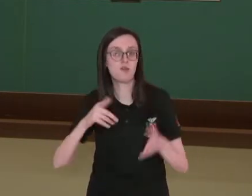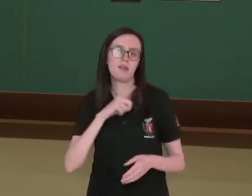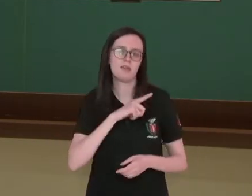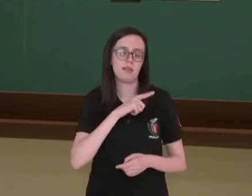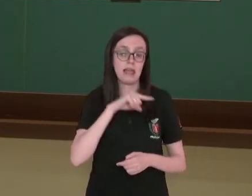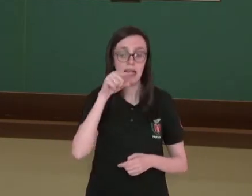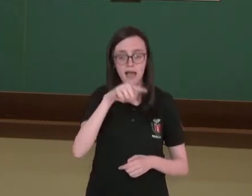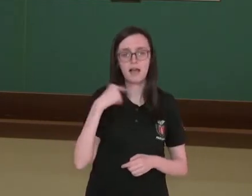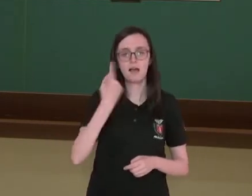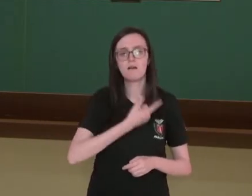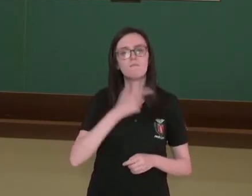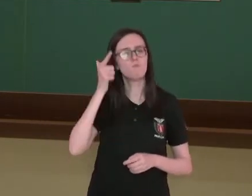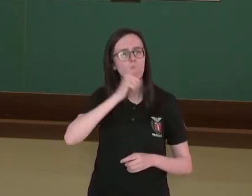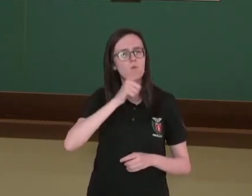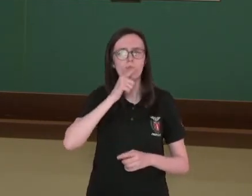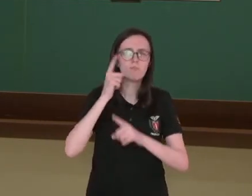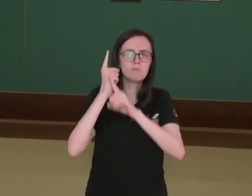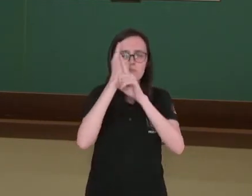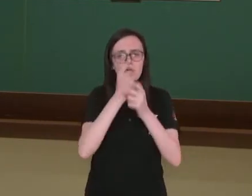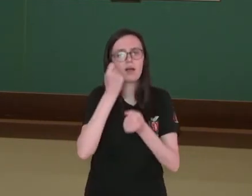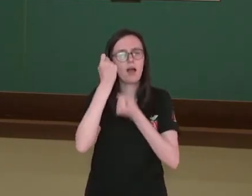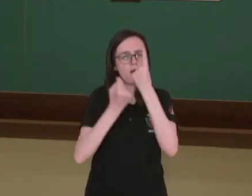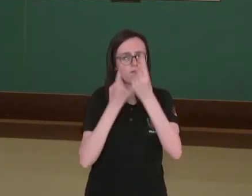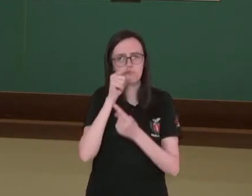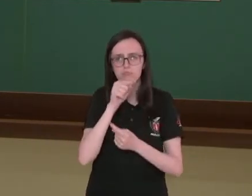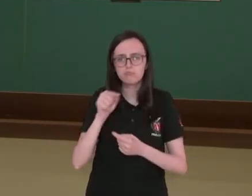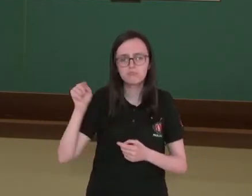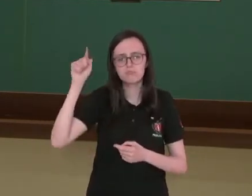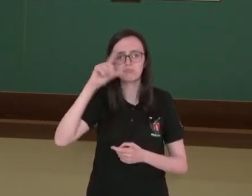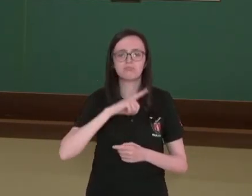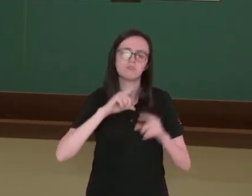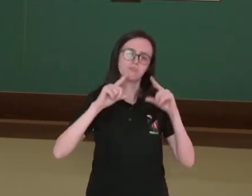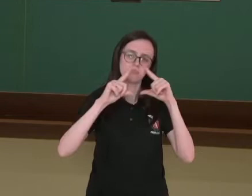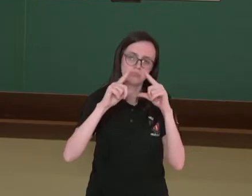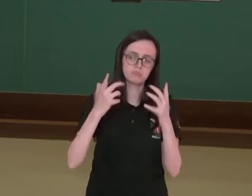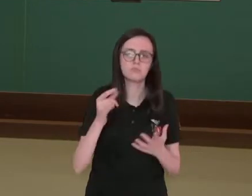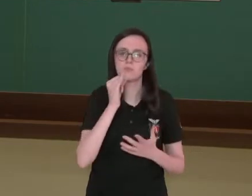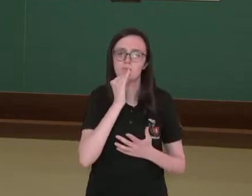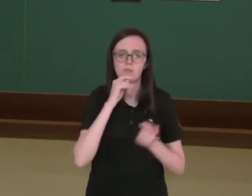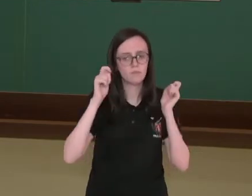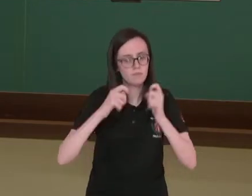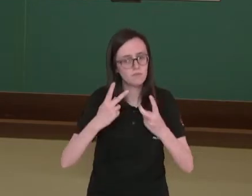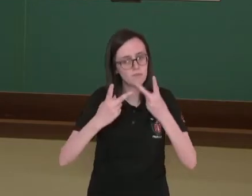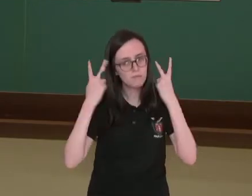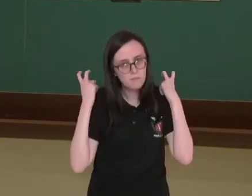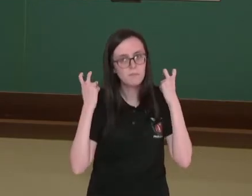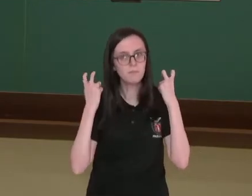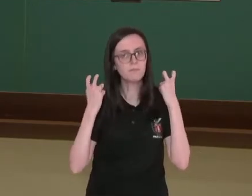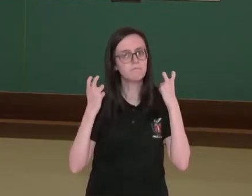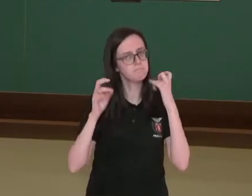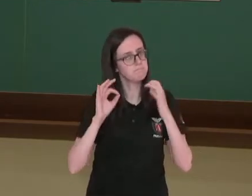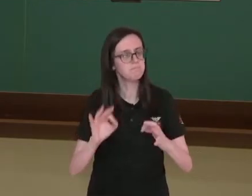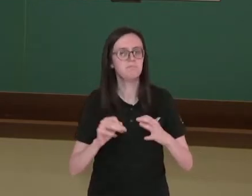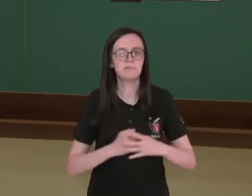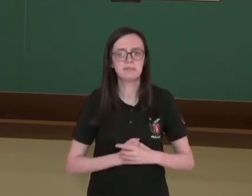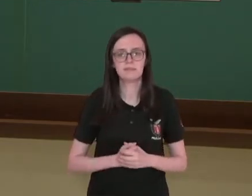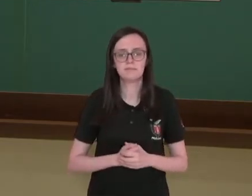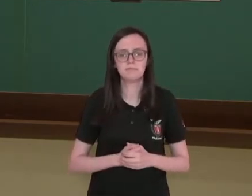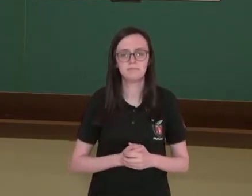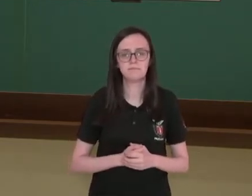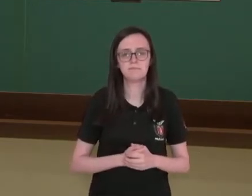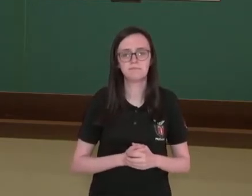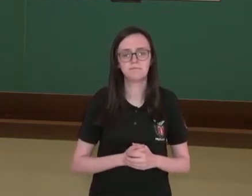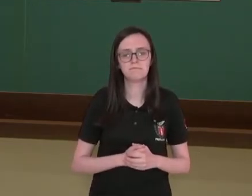gente consegue encontrar algumas figuras geométricas, né, o triângulo a gente vê que se destaca ali, né, não é verdade? Então, aí, ó, então